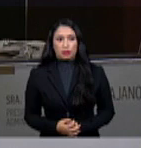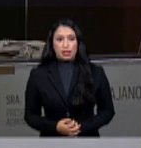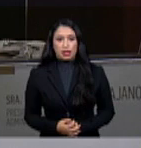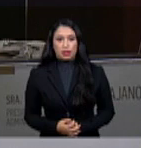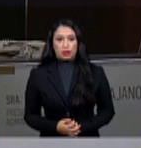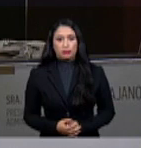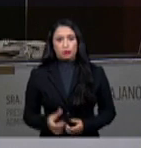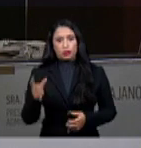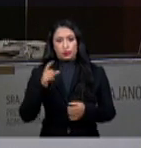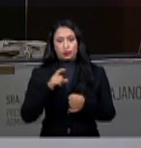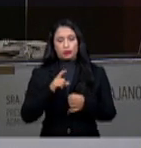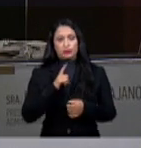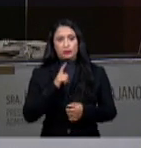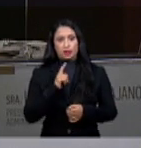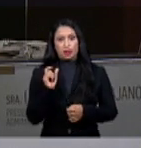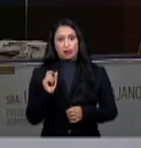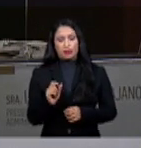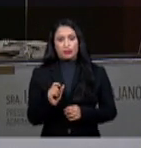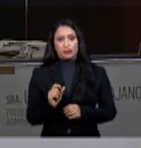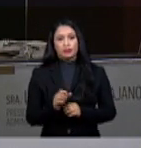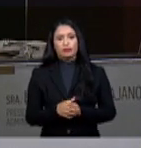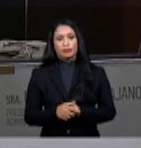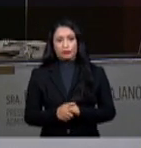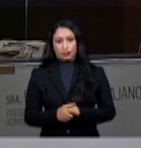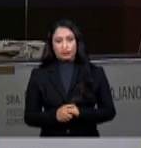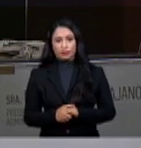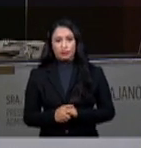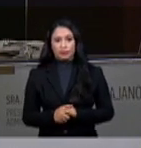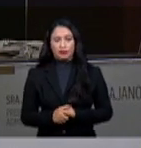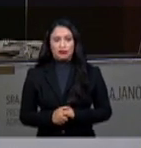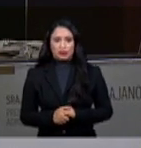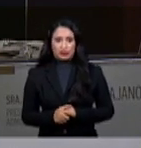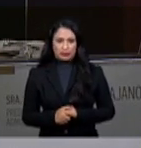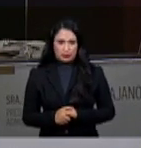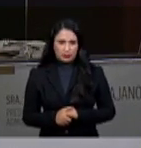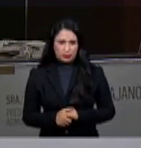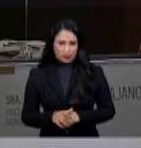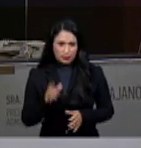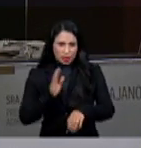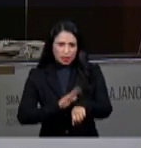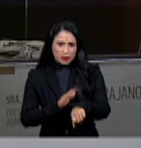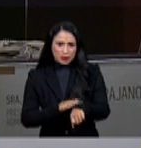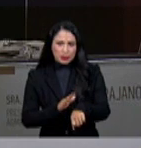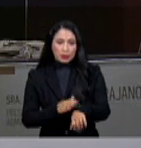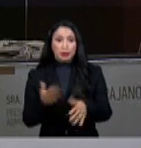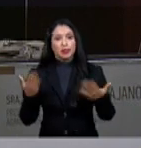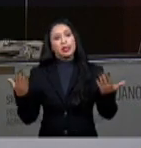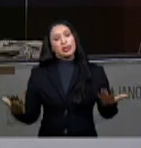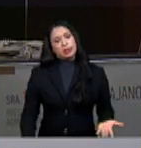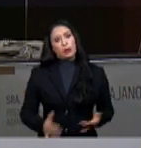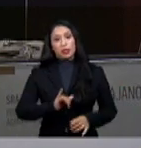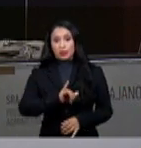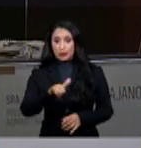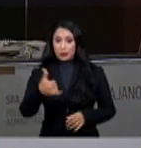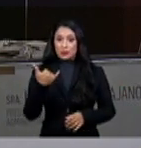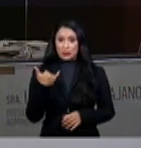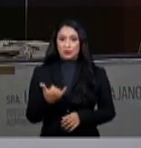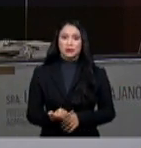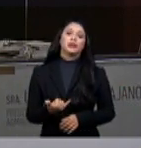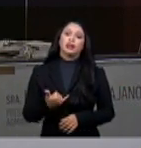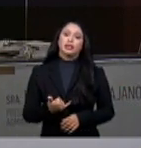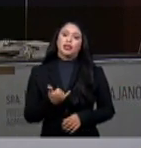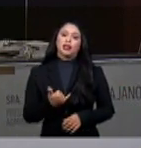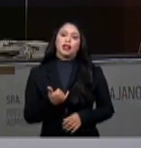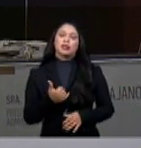nós temos que trabalhar amor admiração paciência com a Olá neste momento Então as oportunidades